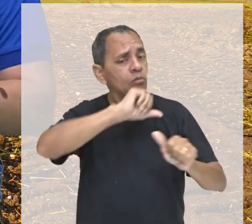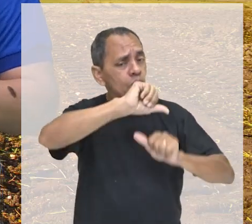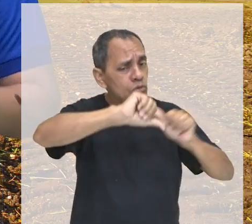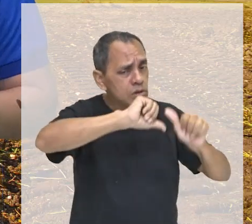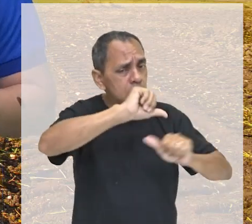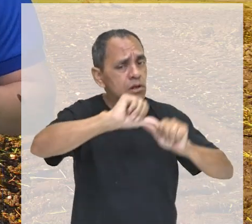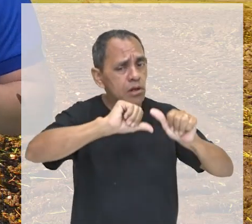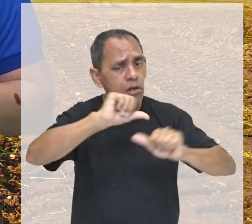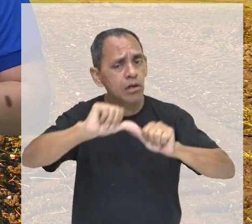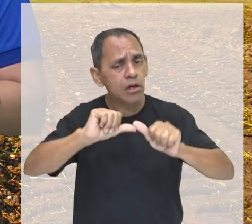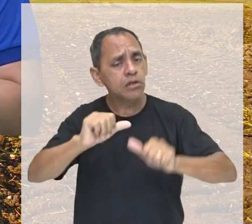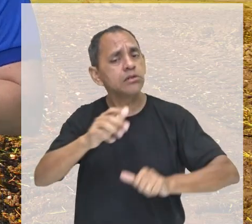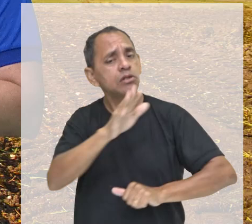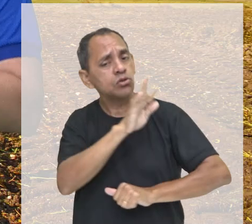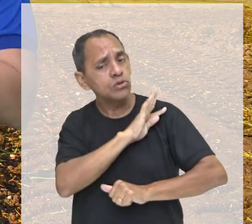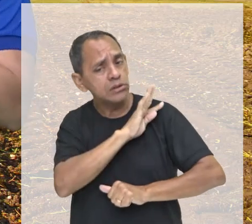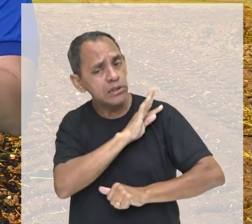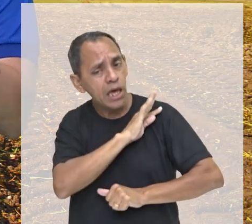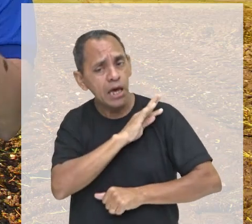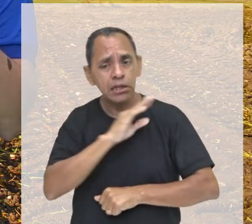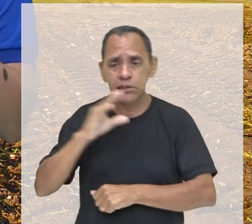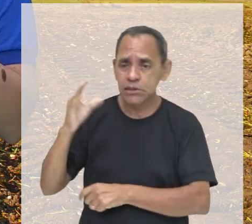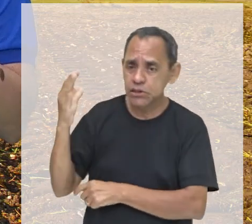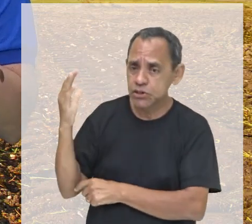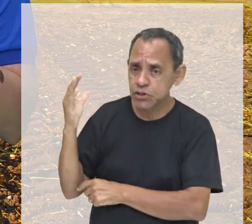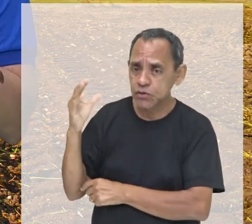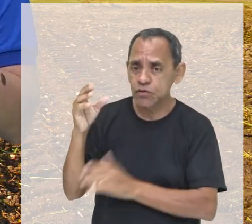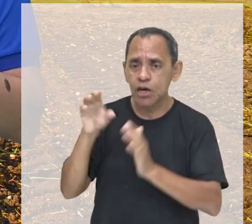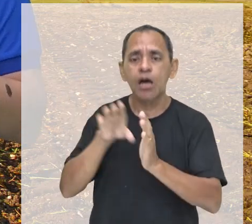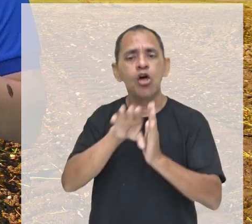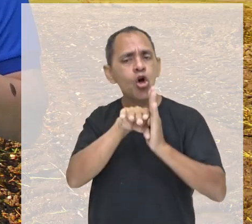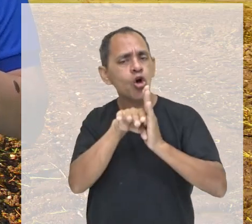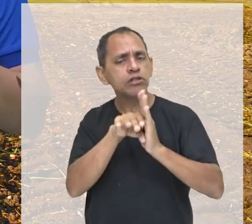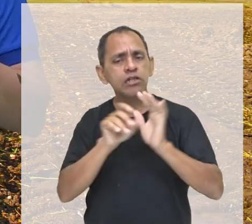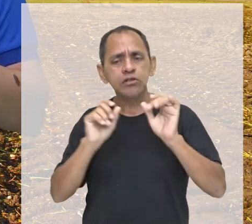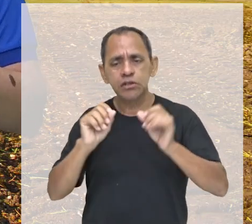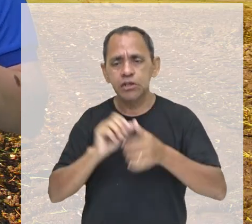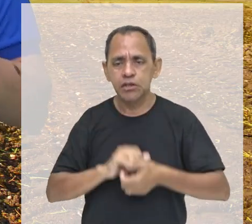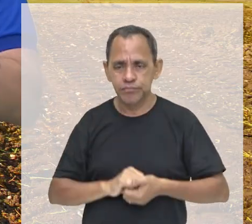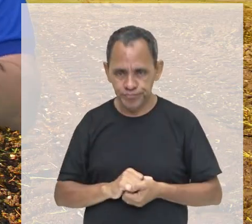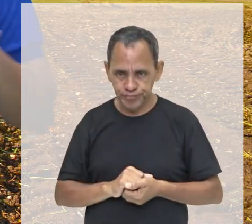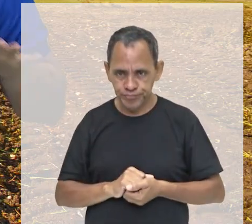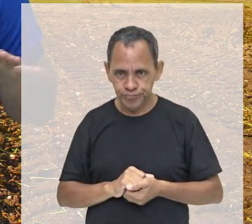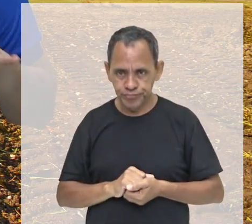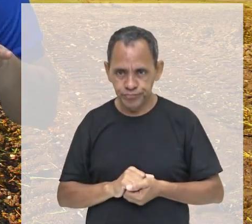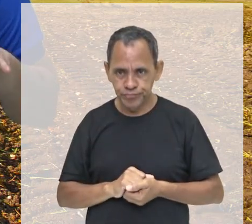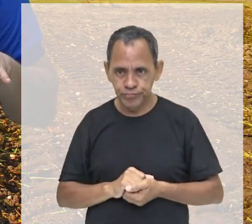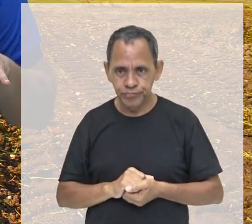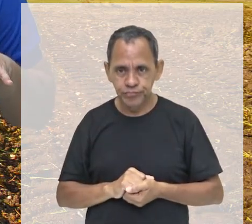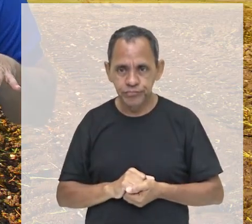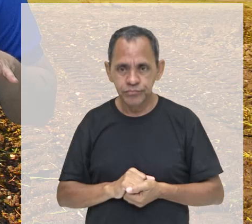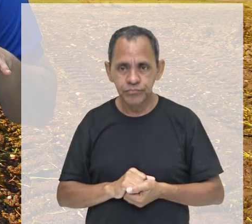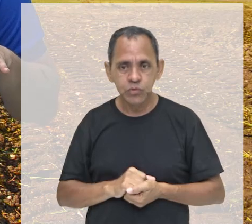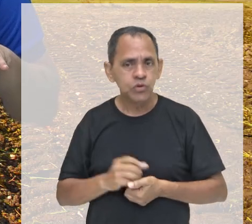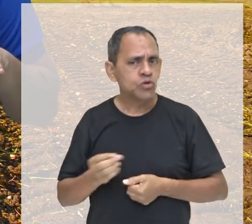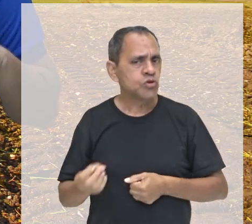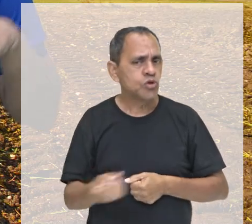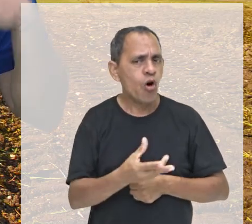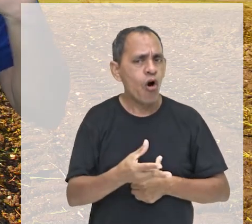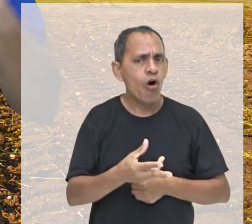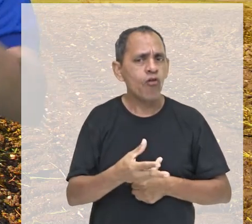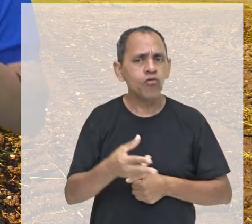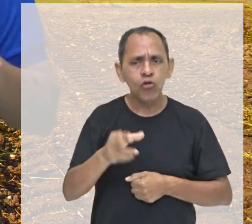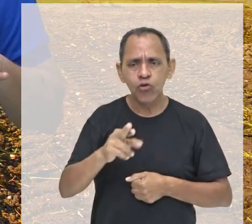né, técnicas e científicas, o conceito de novo rural, gente, realmente está emergindo. O novo rural não é visto aí